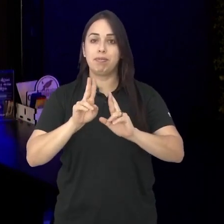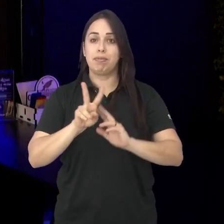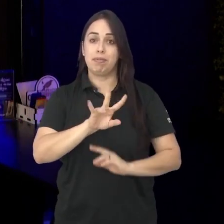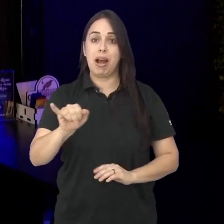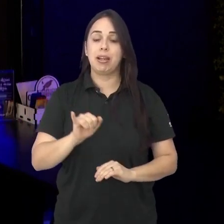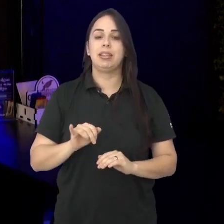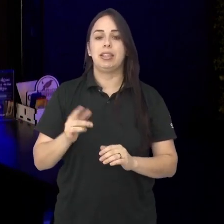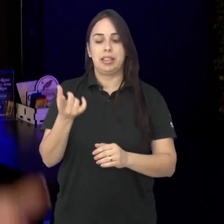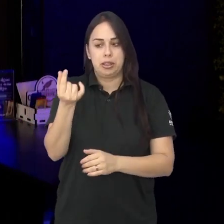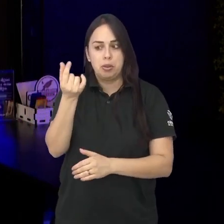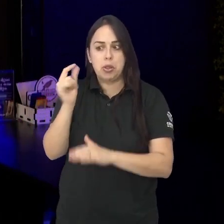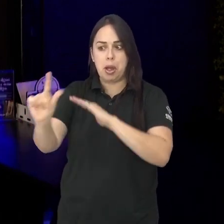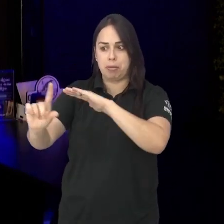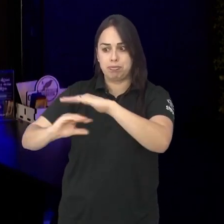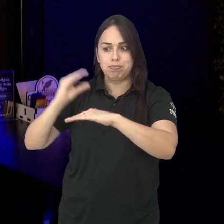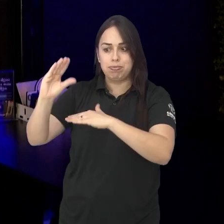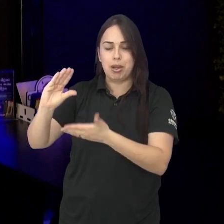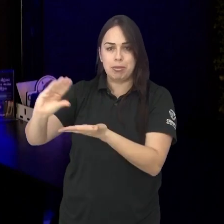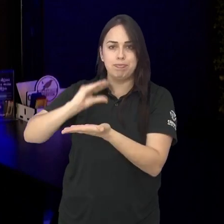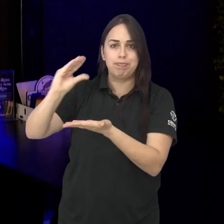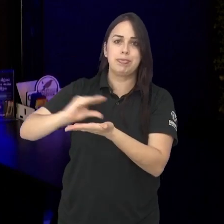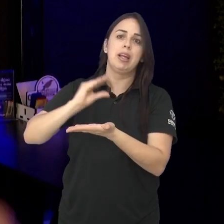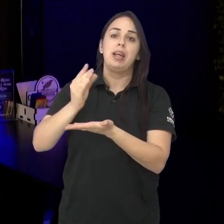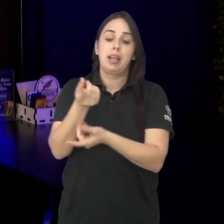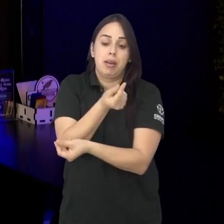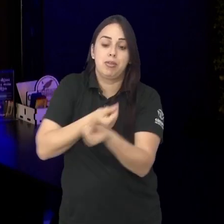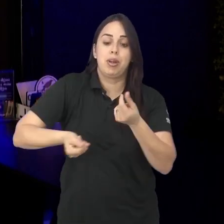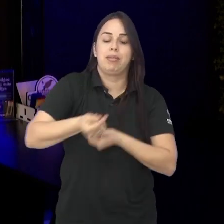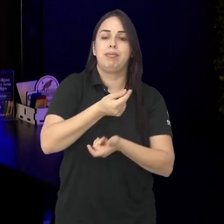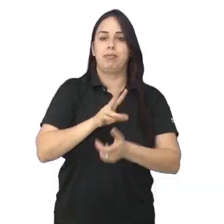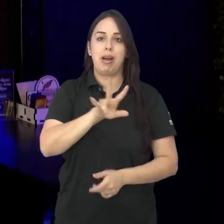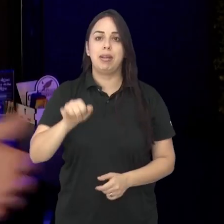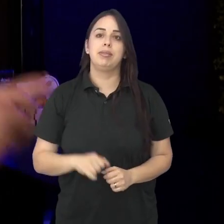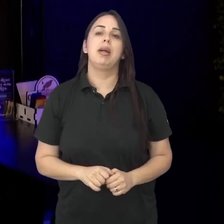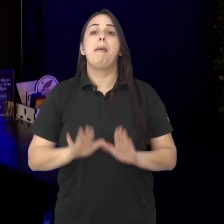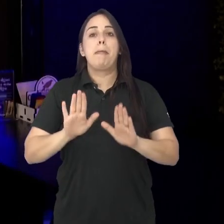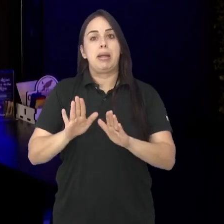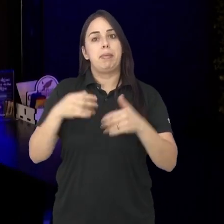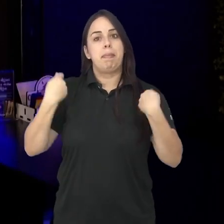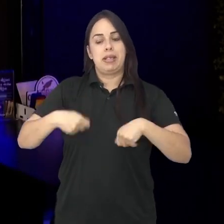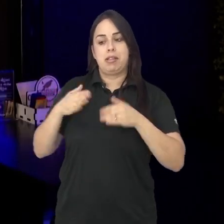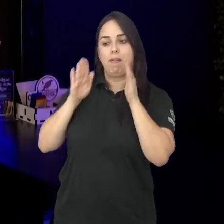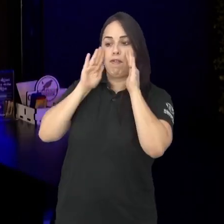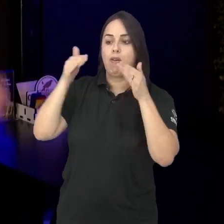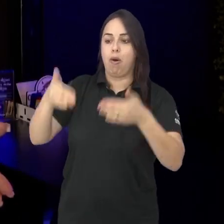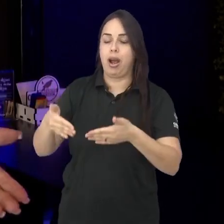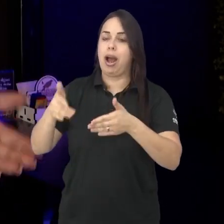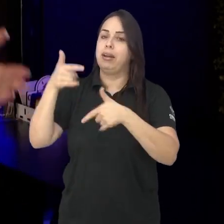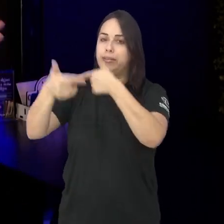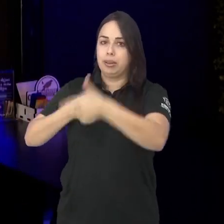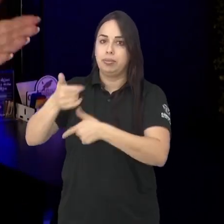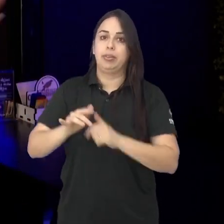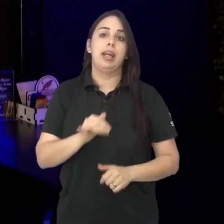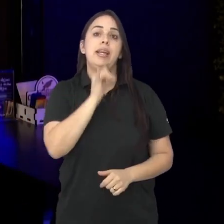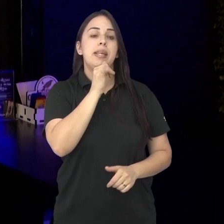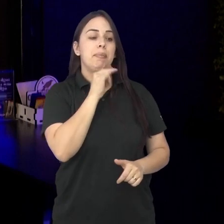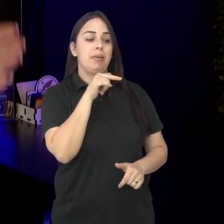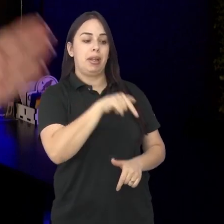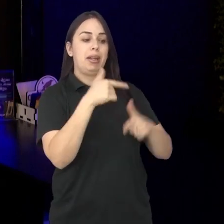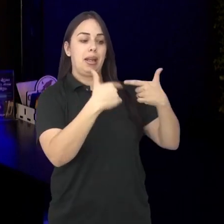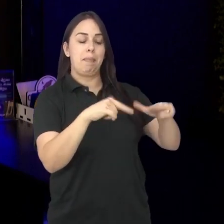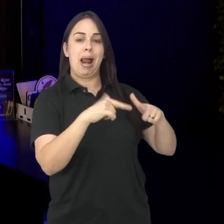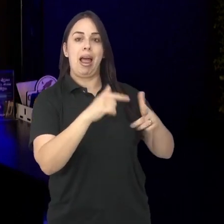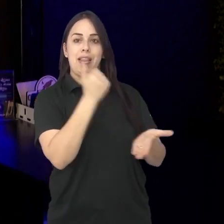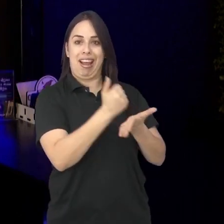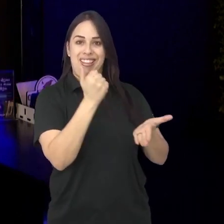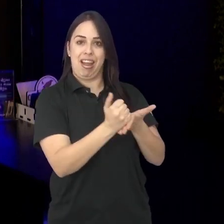certo, né? Que a grana vai entrar, que o negócio vai girar, porque demanda tempo você trabalhar, né, num horário fixo